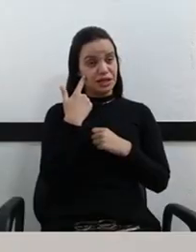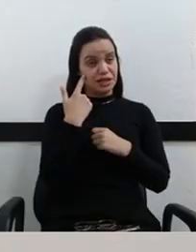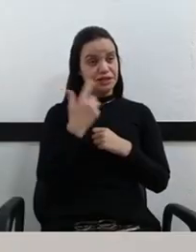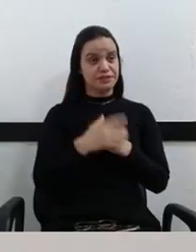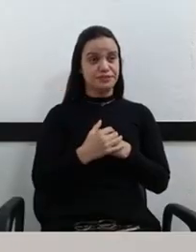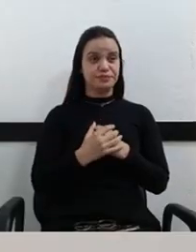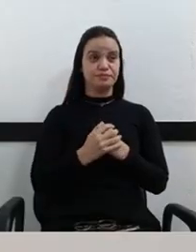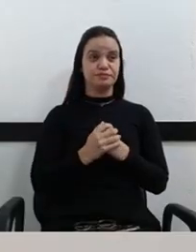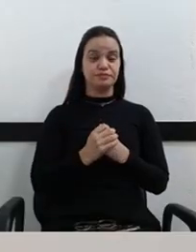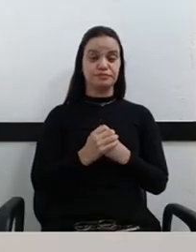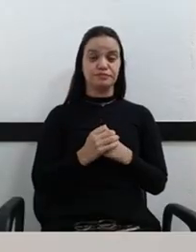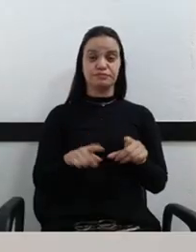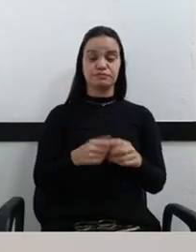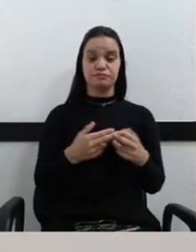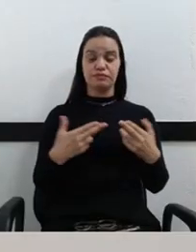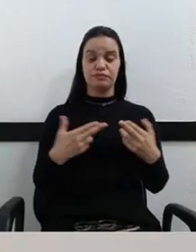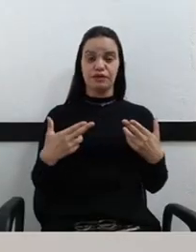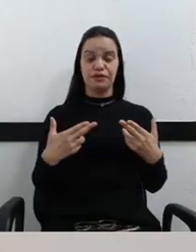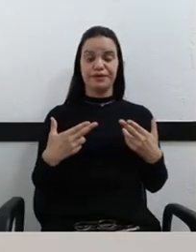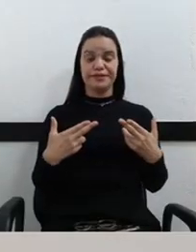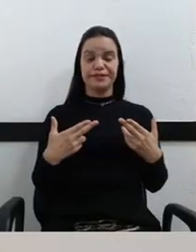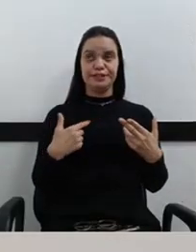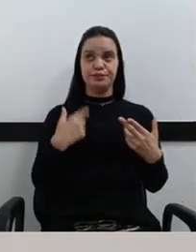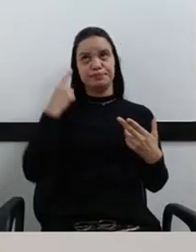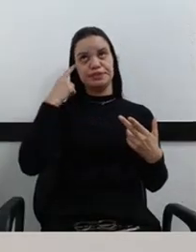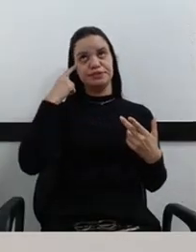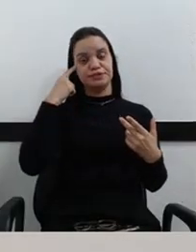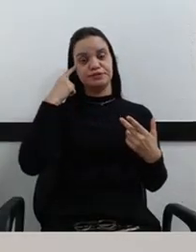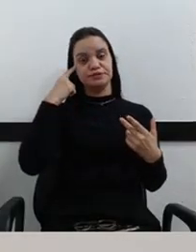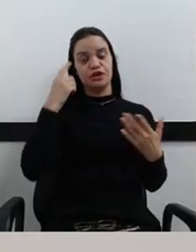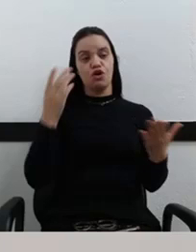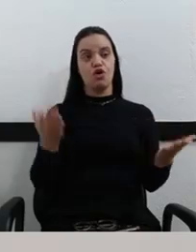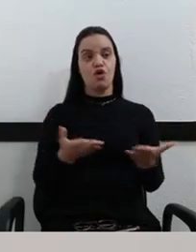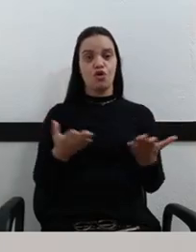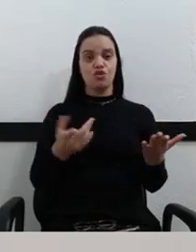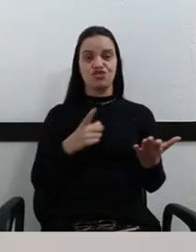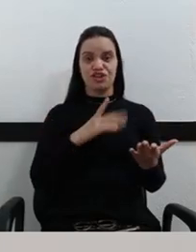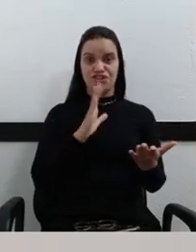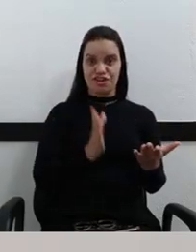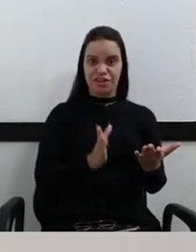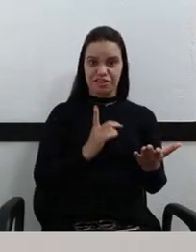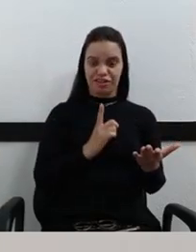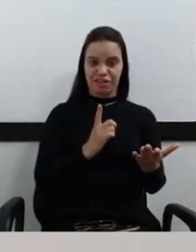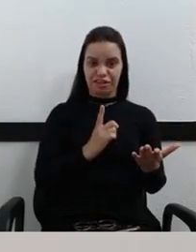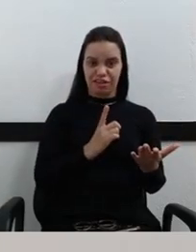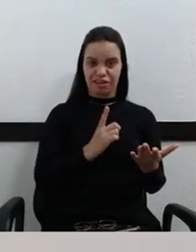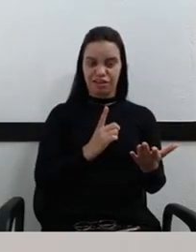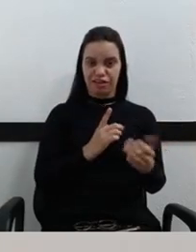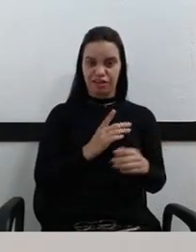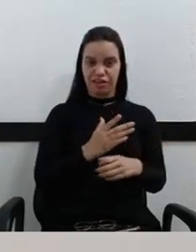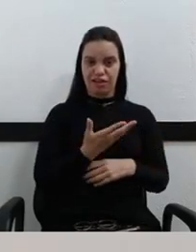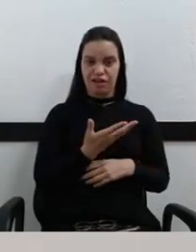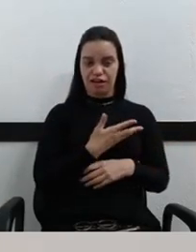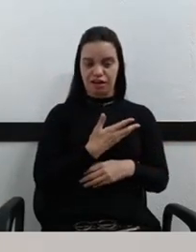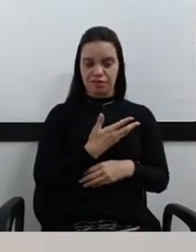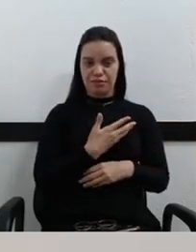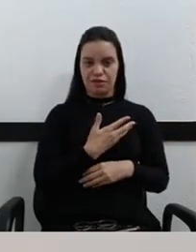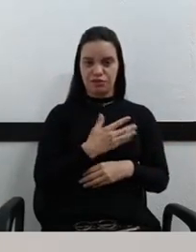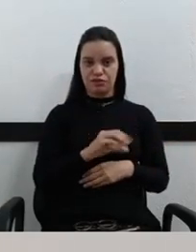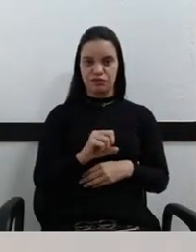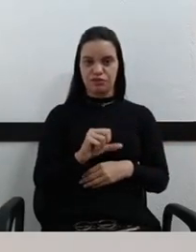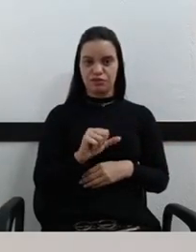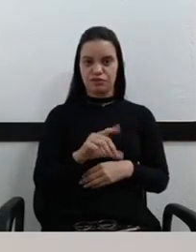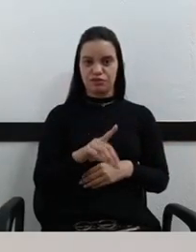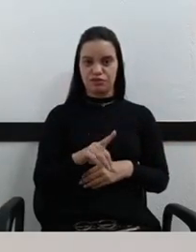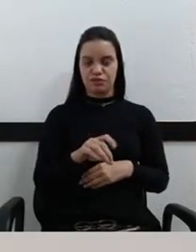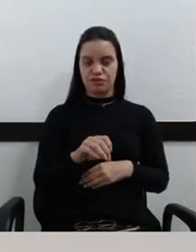Excelências, né? E aí uma coisa veio à minha cabeça. Hoje nós já temos colegas, assim, não é que com saldo a receber, porque o nosso sistema é